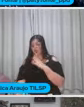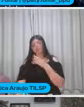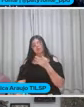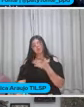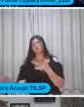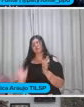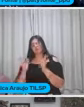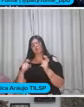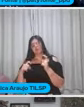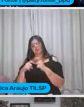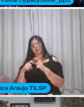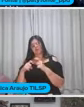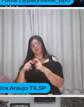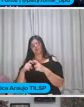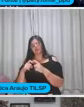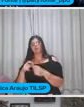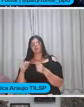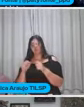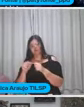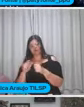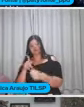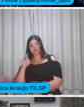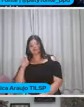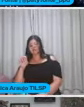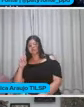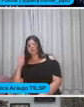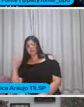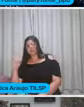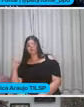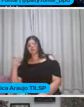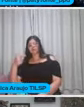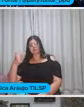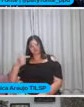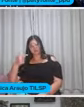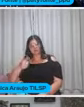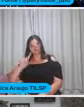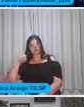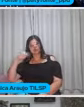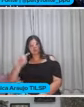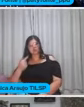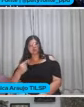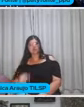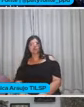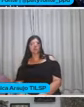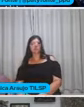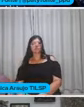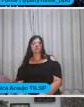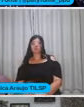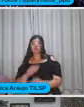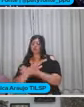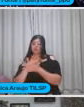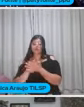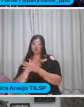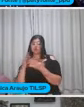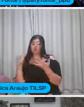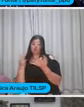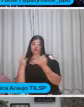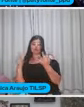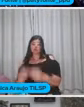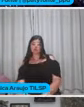é médico Uma pessoa Fez Pedro II E depois No Fundamental II Médio E não adiantou nada E foi ótimo